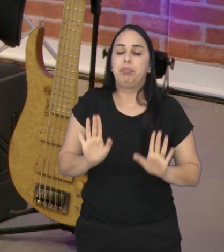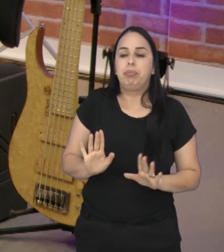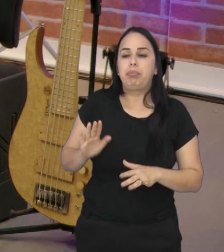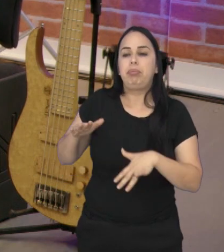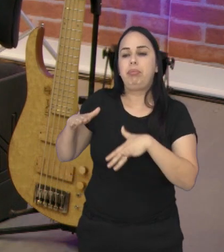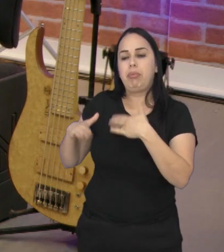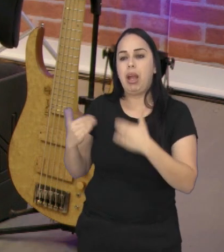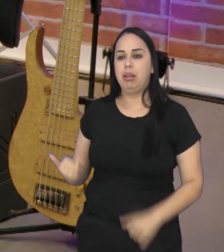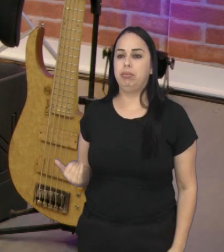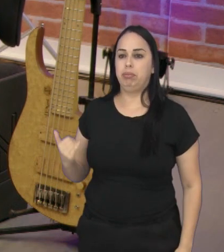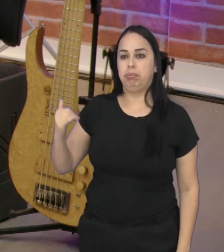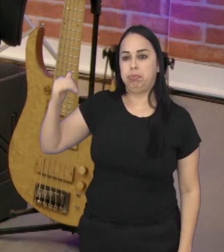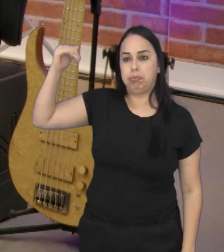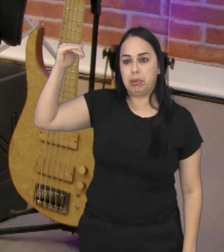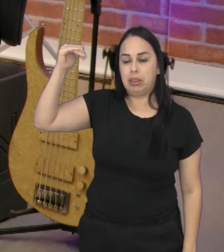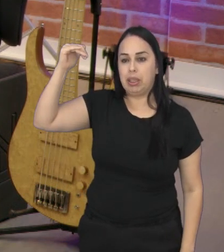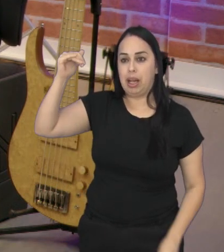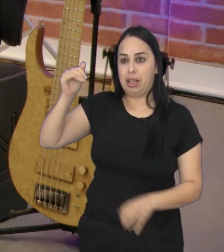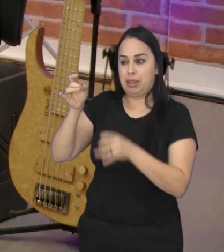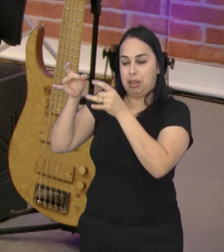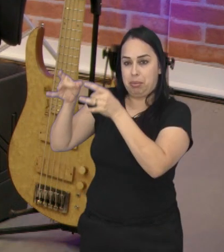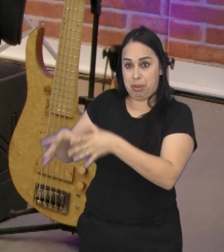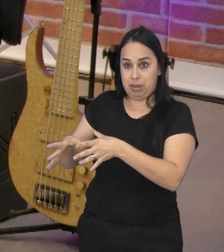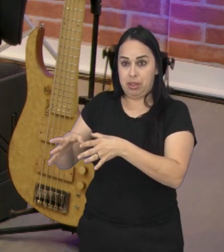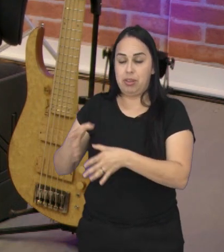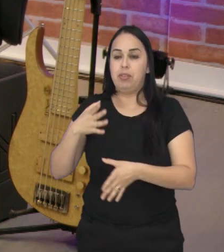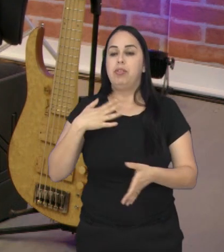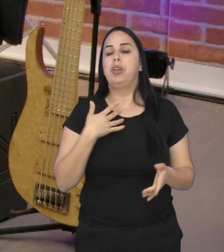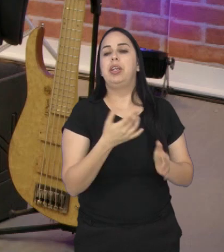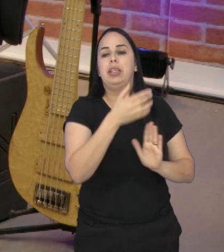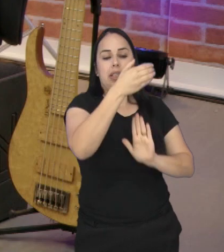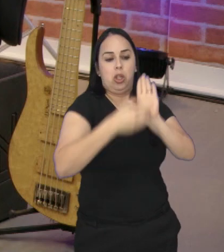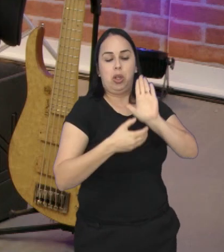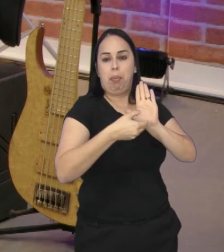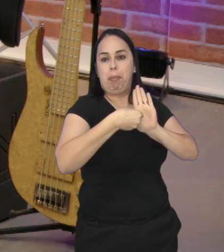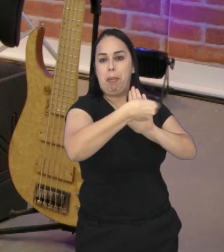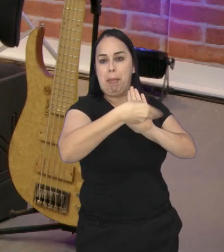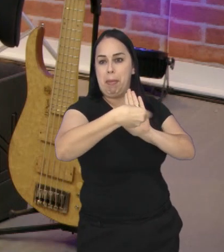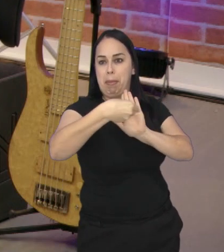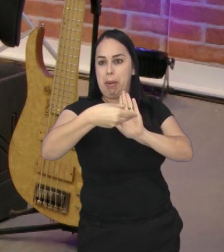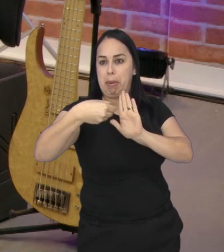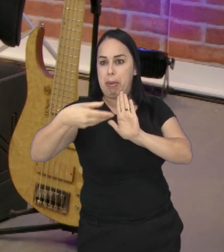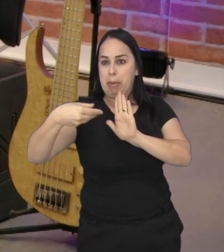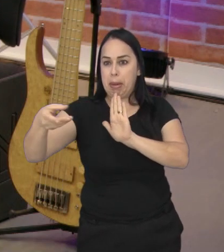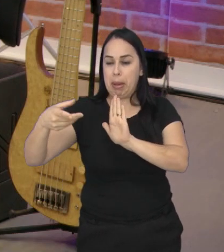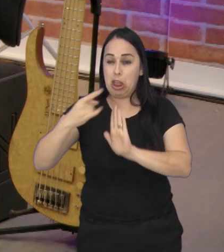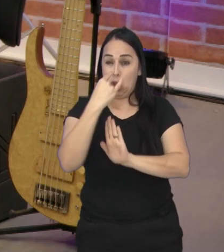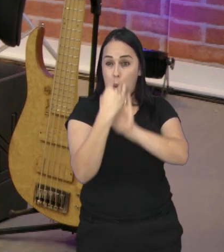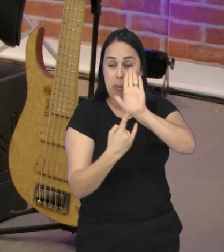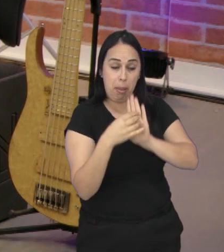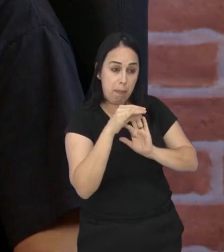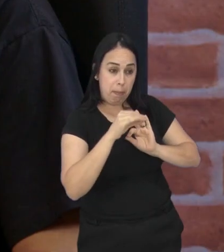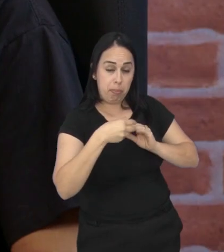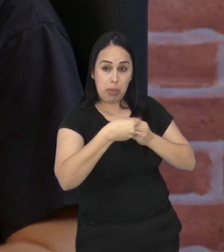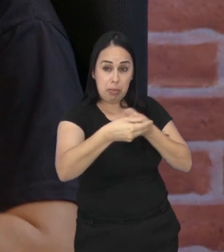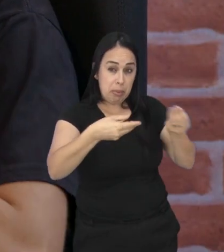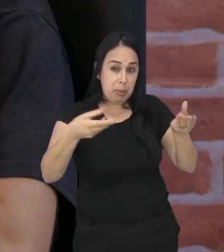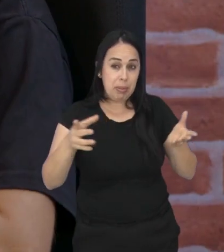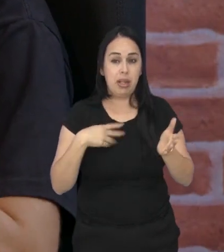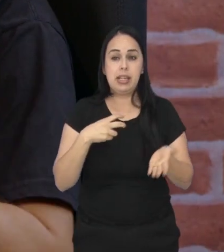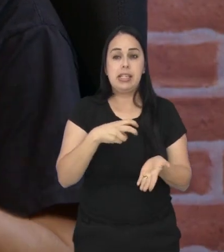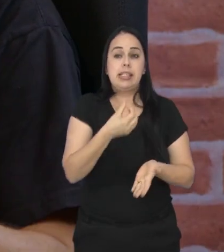Com o tempo eu fui crescendo, tudo, aí saí do mercado e fui trabalhar de office boy. Então eu saía cedo de casa, 6 horas da